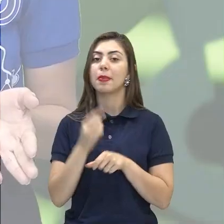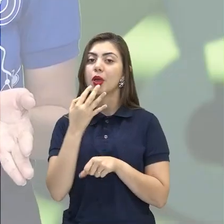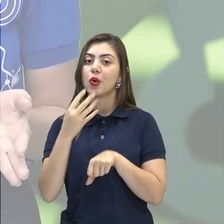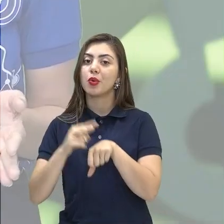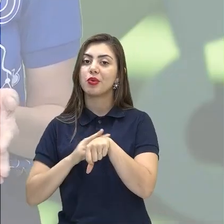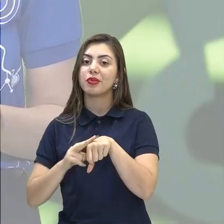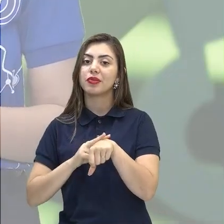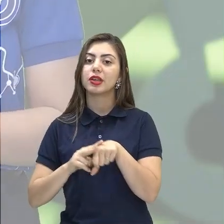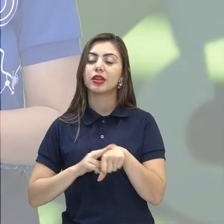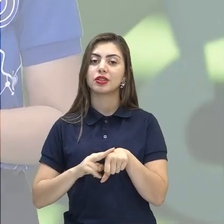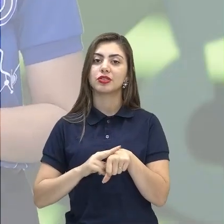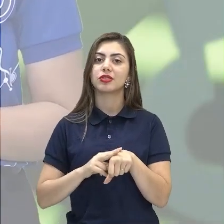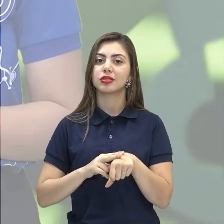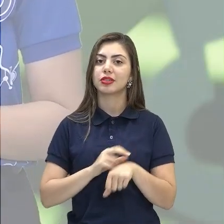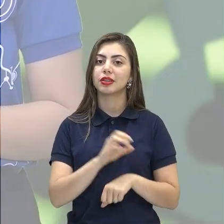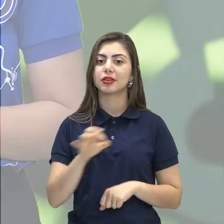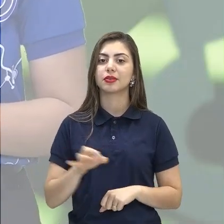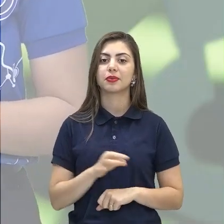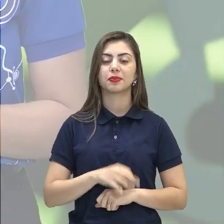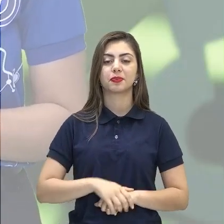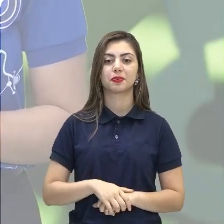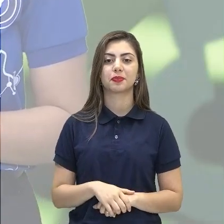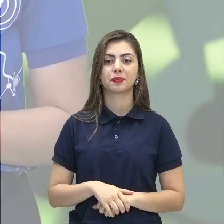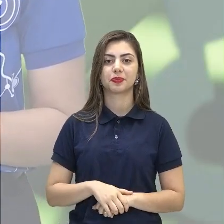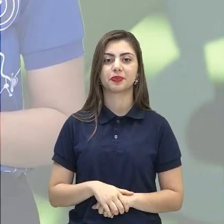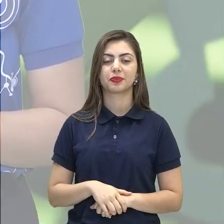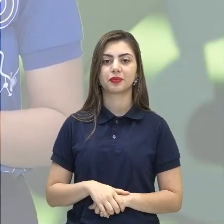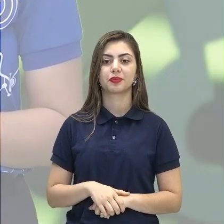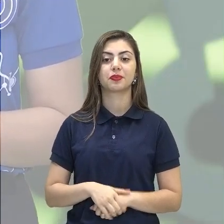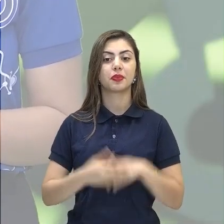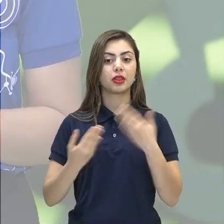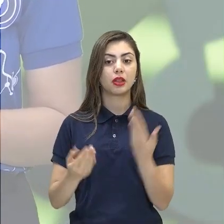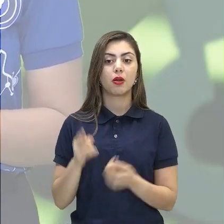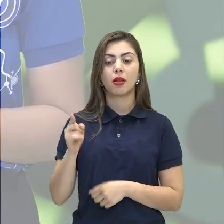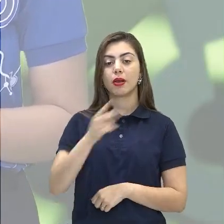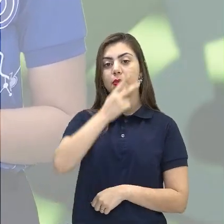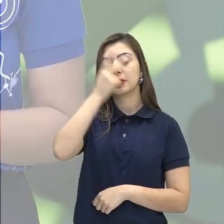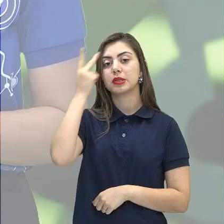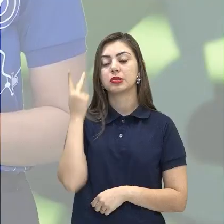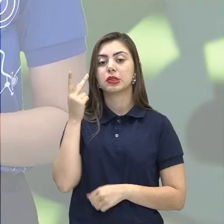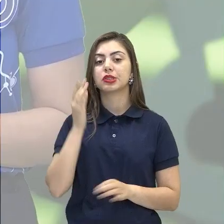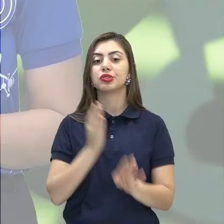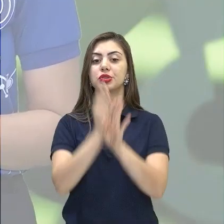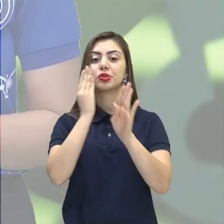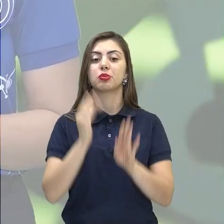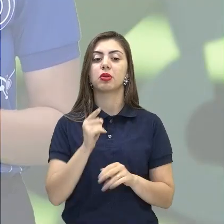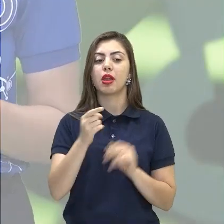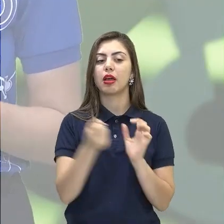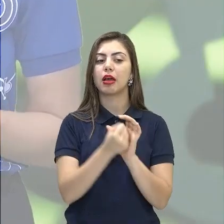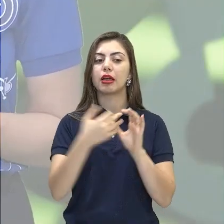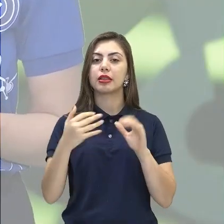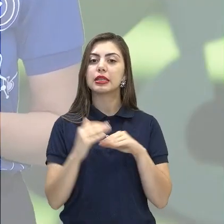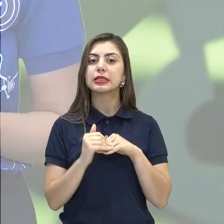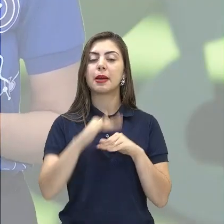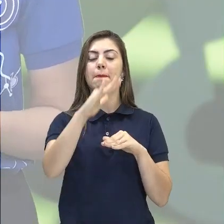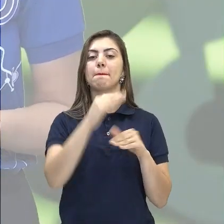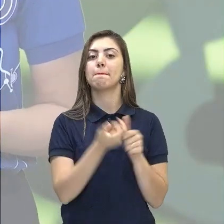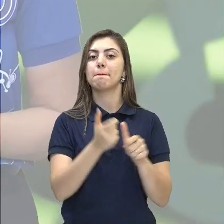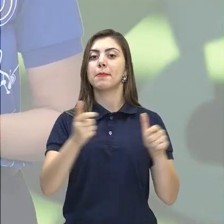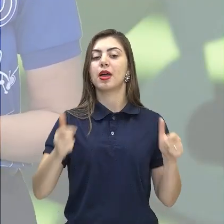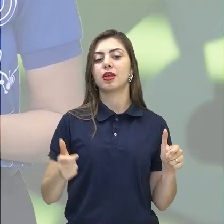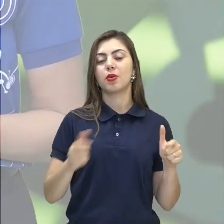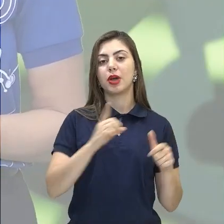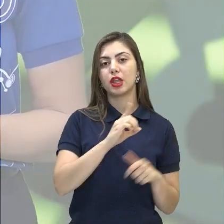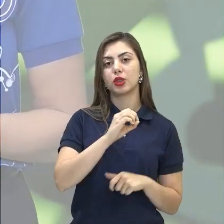verde, ainda que ela não aparecesse. E Mendel resolveu chamar a característica que mais apareceu nos indivíduos de dominante